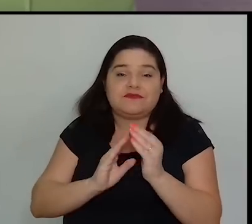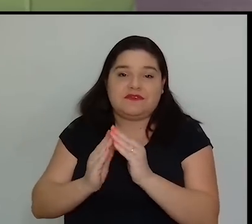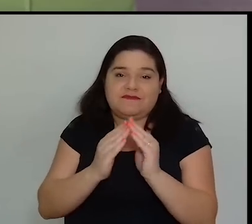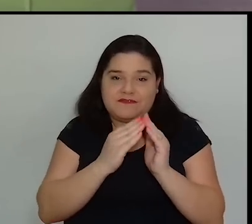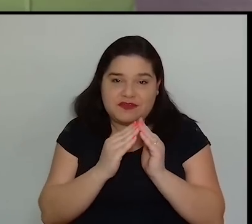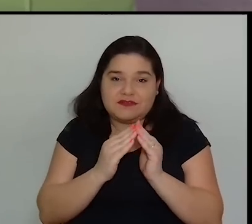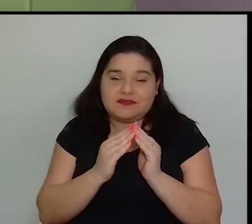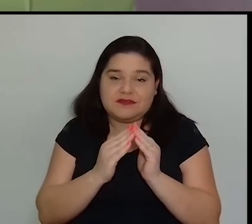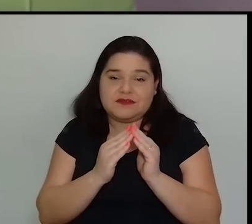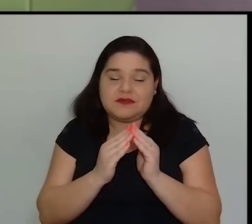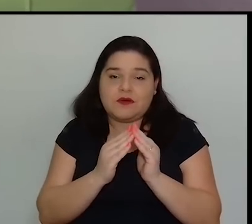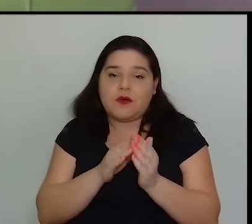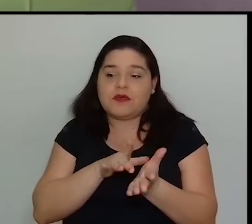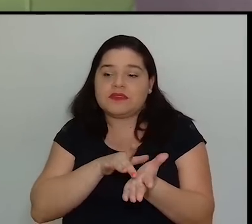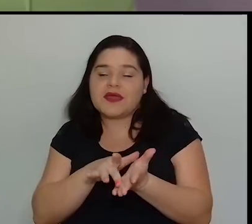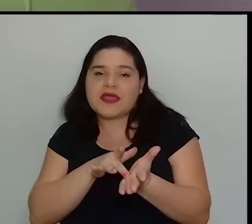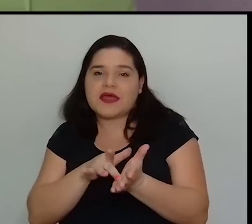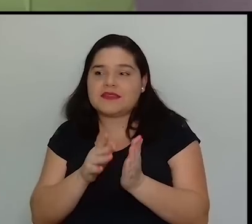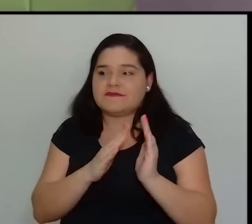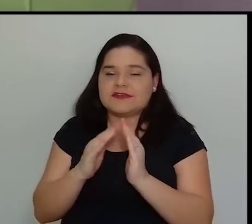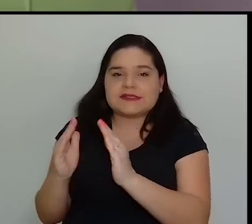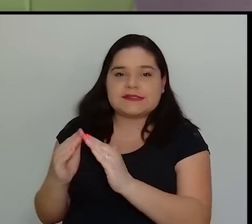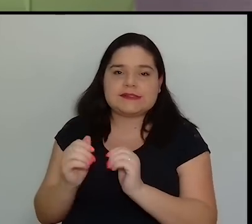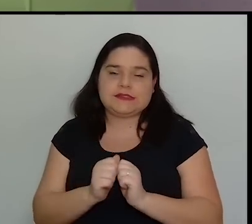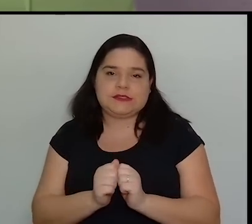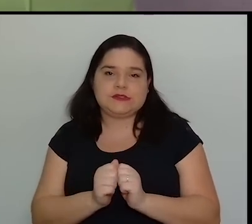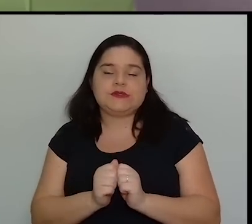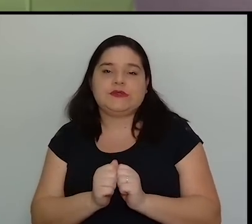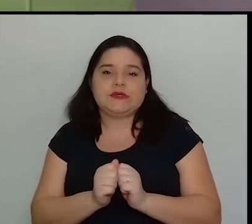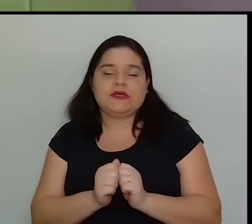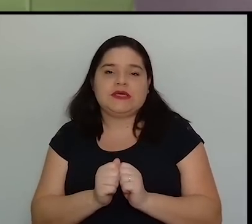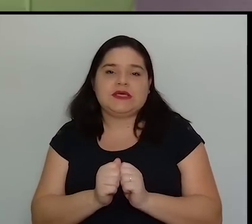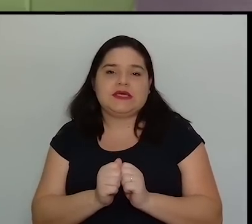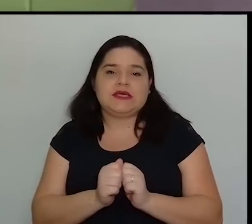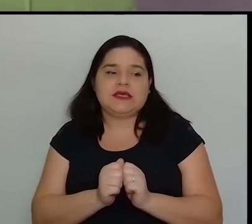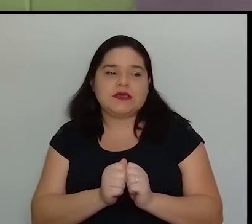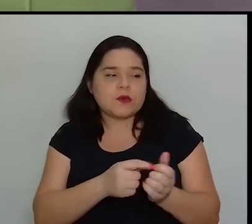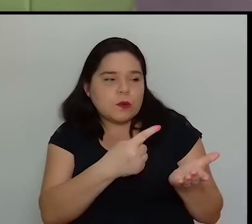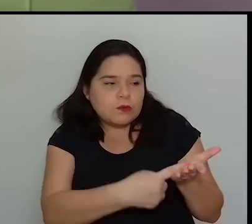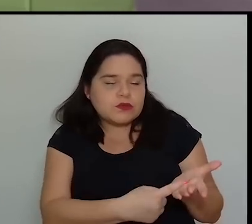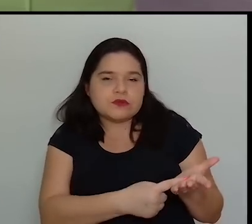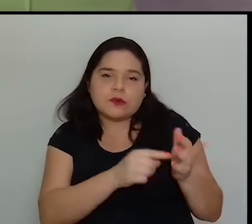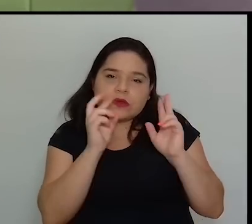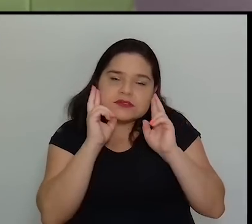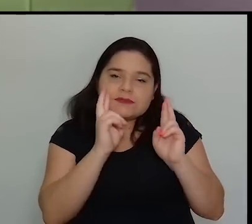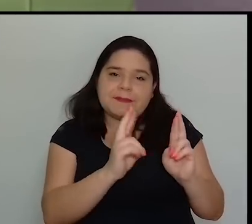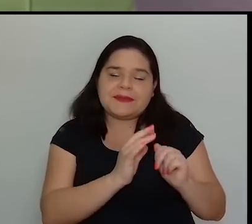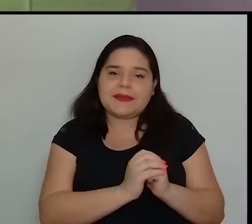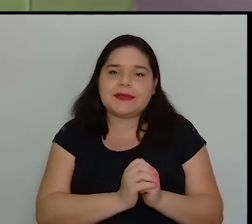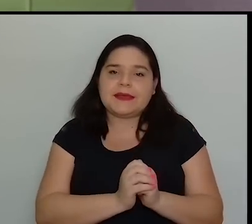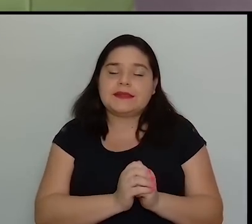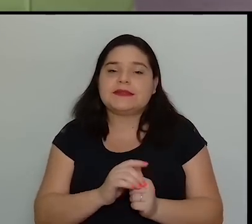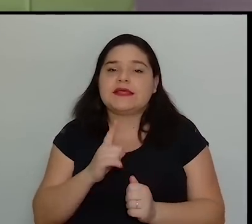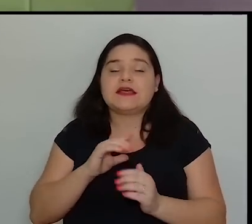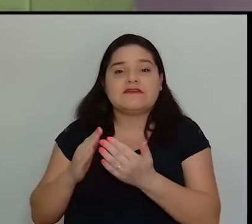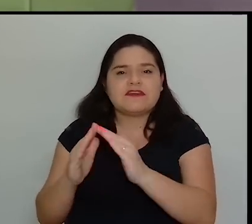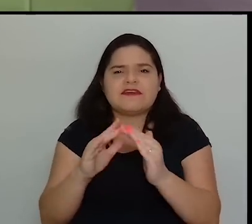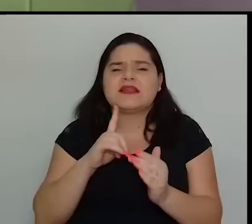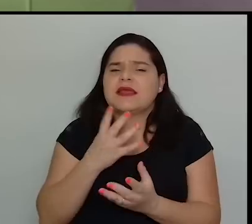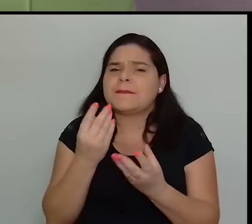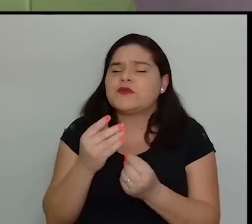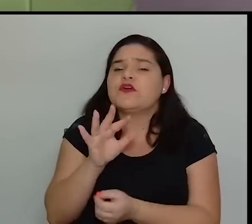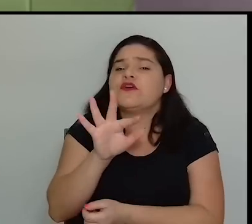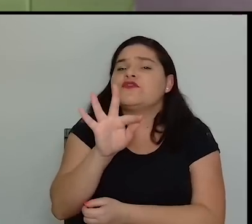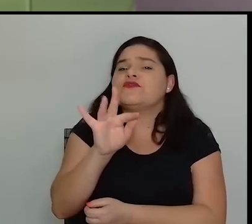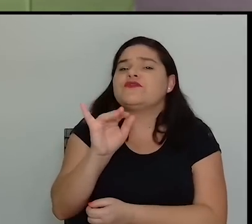como não enganar o seu vizinho como Honrar com os combinados favela tem muito fiado ainda que